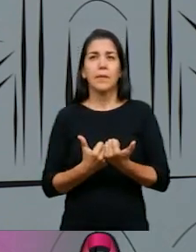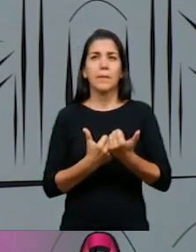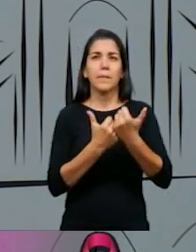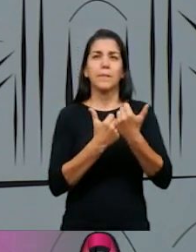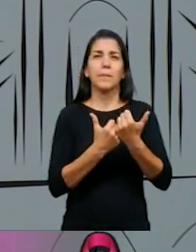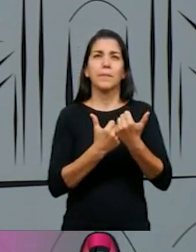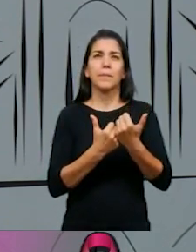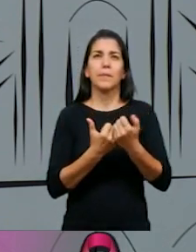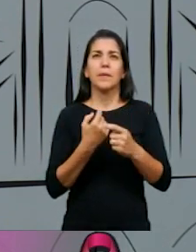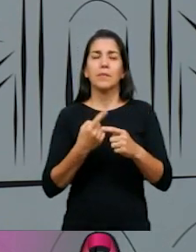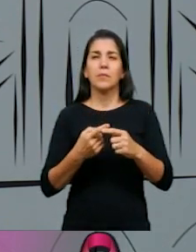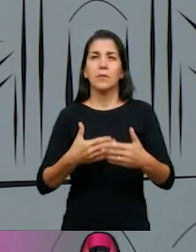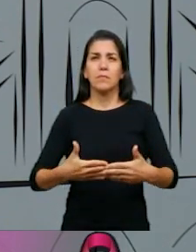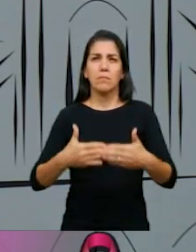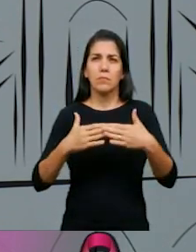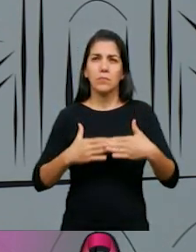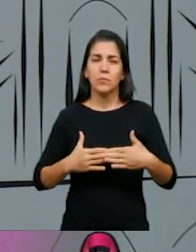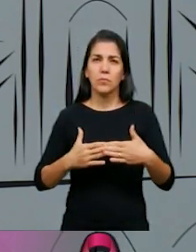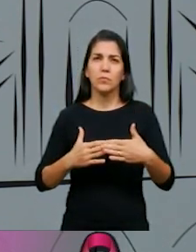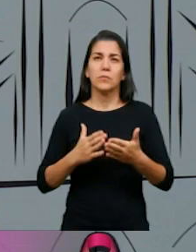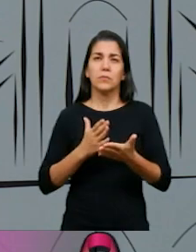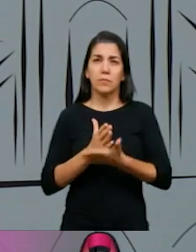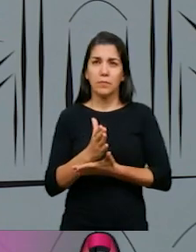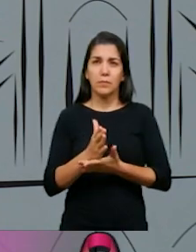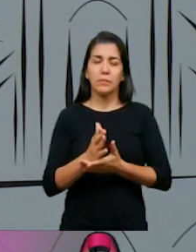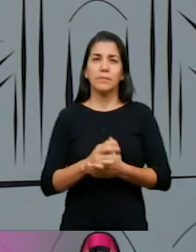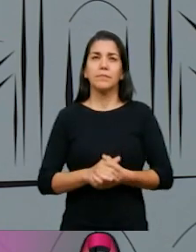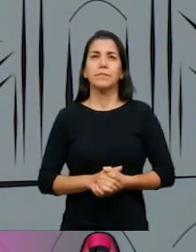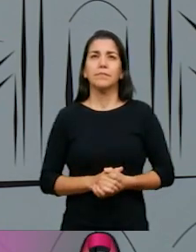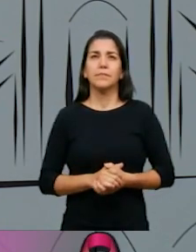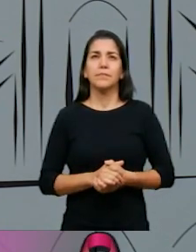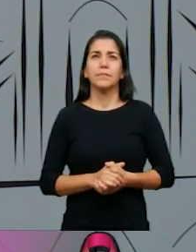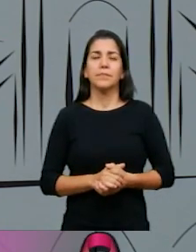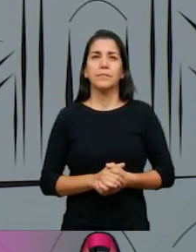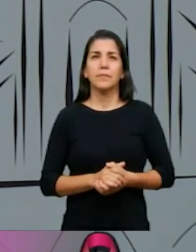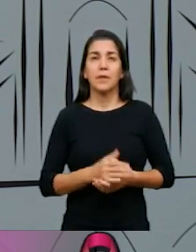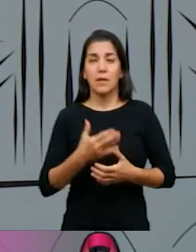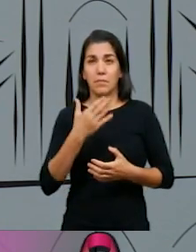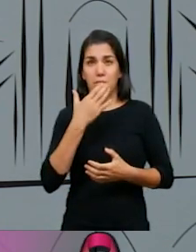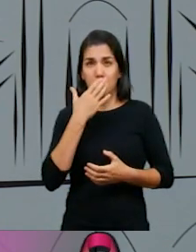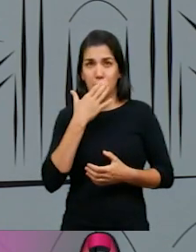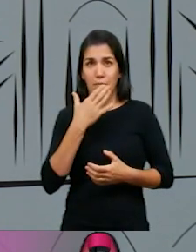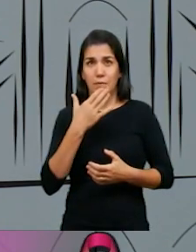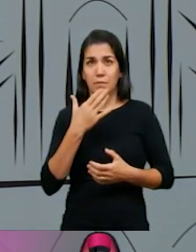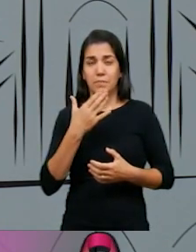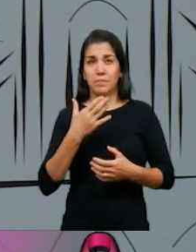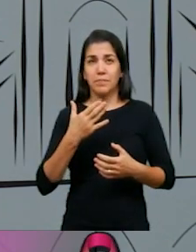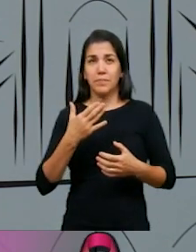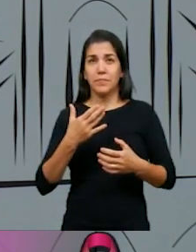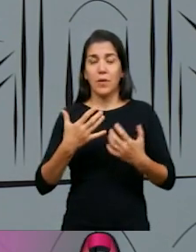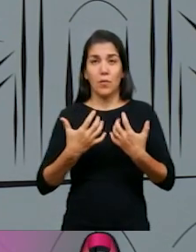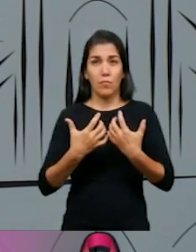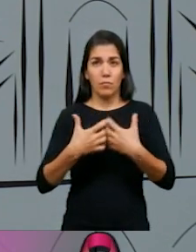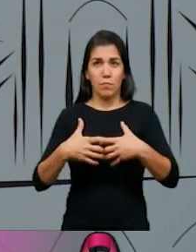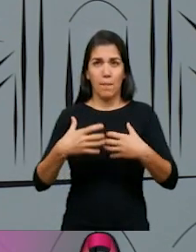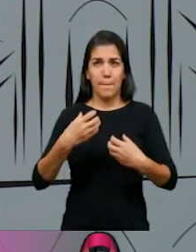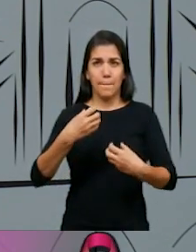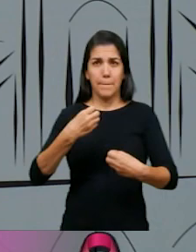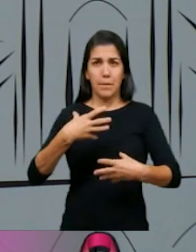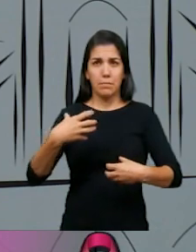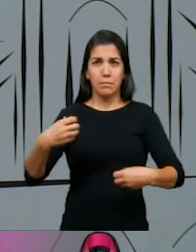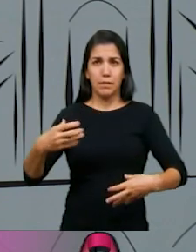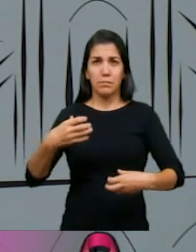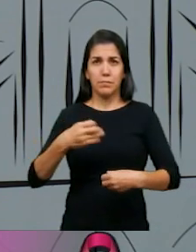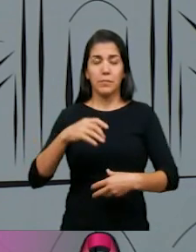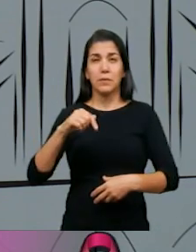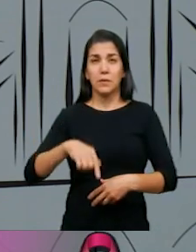terem aprovado a nossa moção, né, pedindo o aparelho de radioterapia para Santa Casa. Na minha ida, conversei